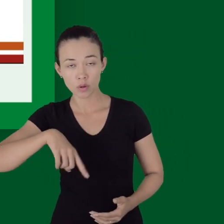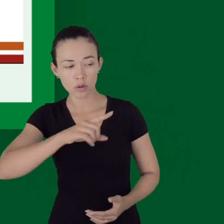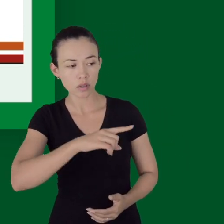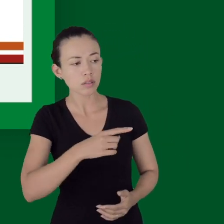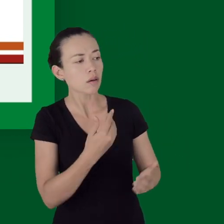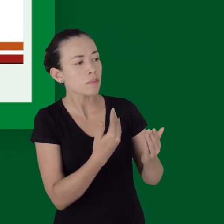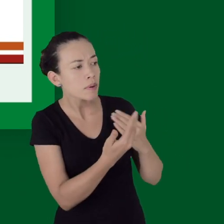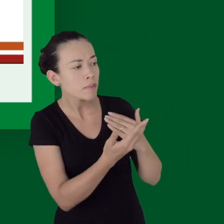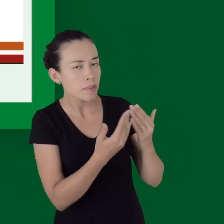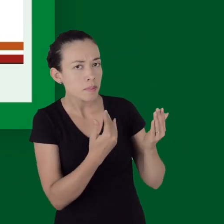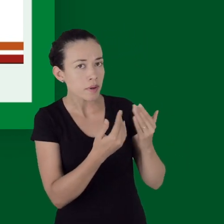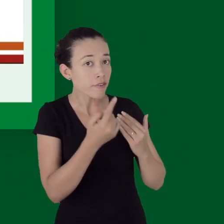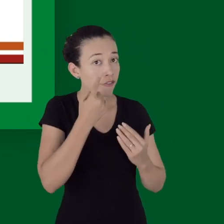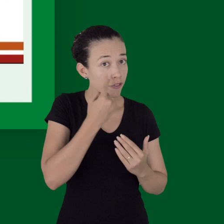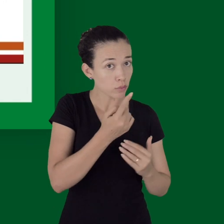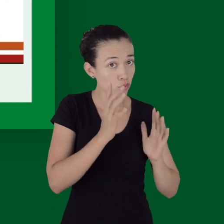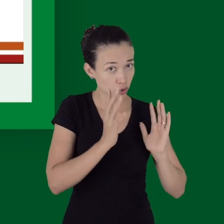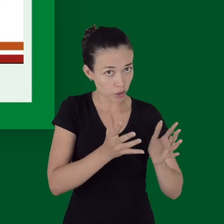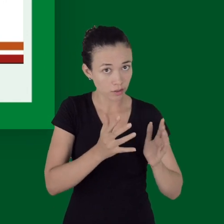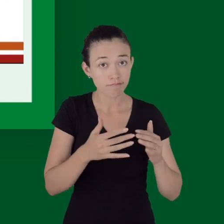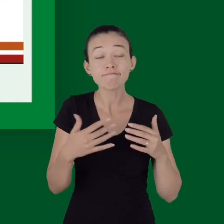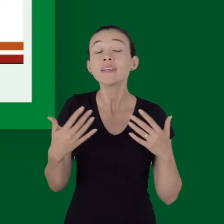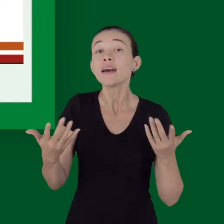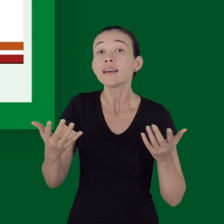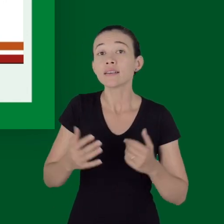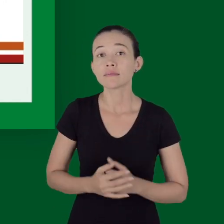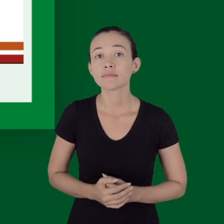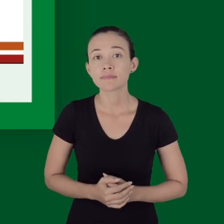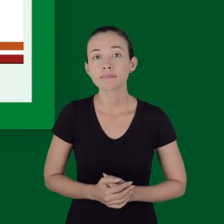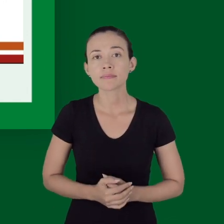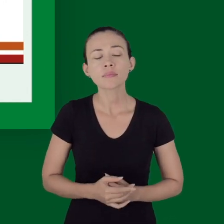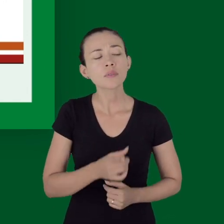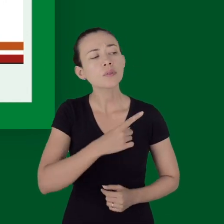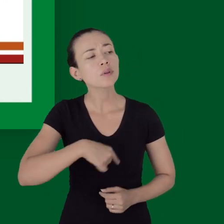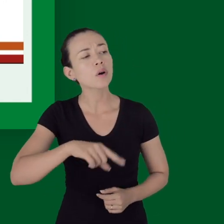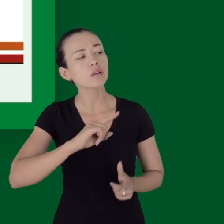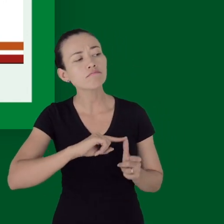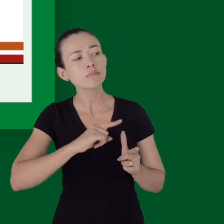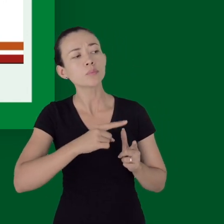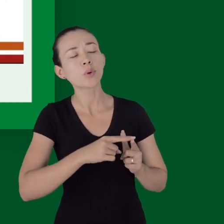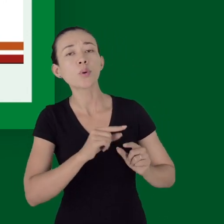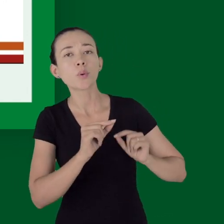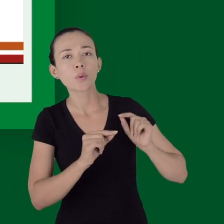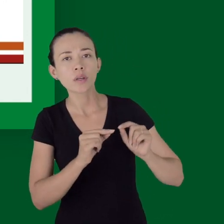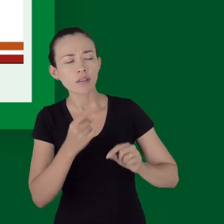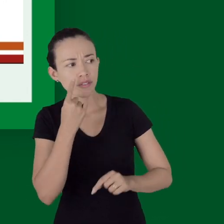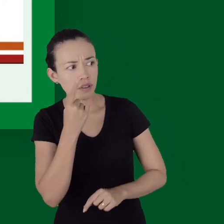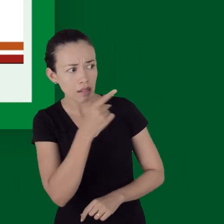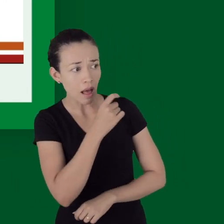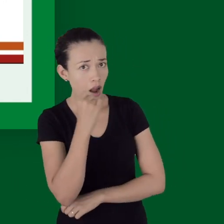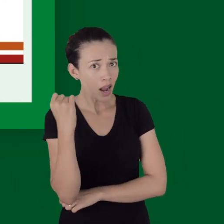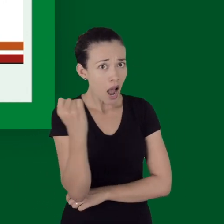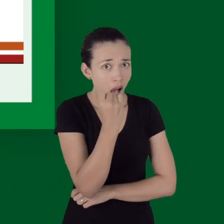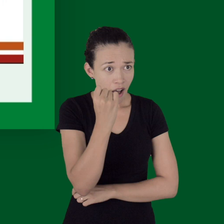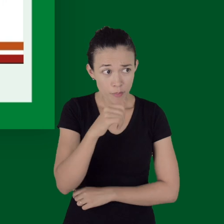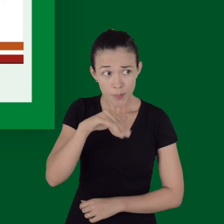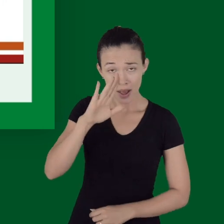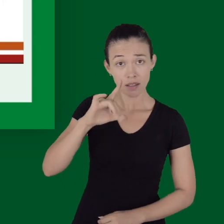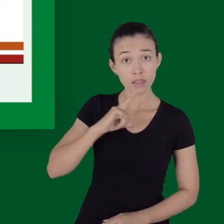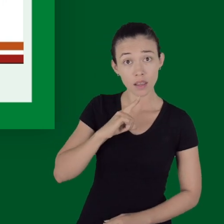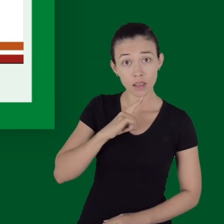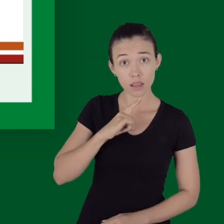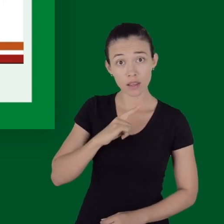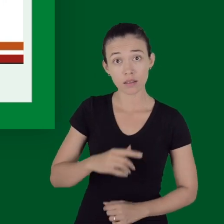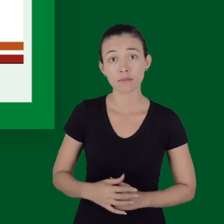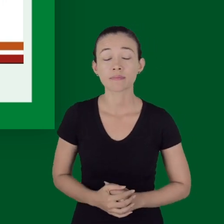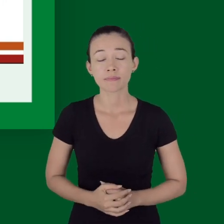Beleza, fizemos o primeiro atendimento na regulação, vimos isso. Então, próximo passo, a gente avaliar se tem algum risco iminente de gravidade, algum